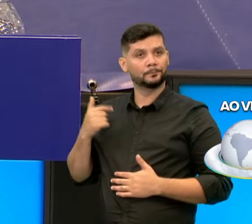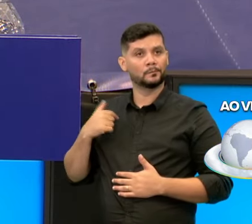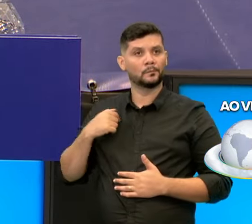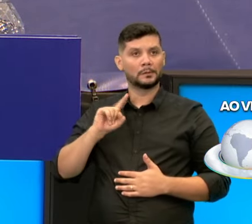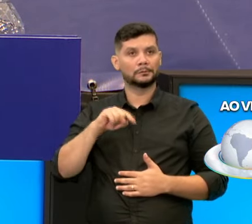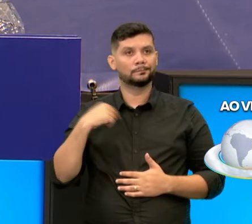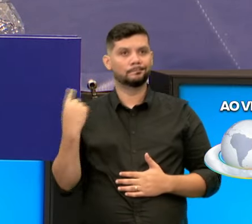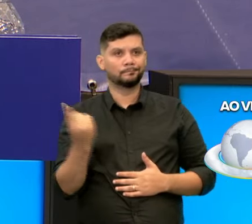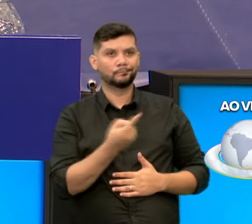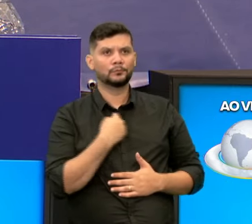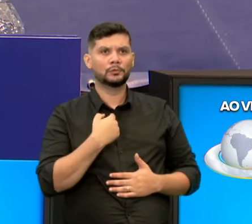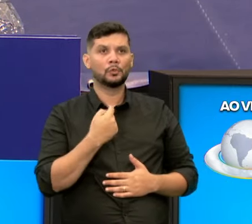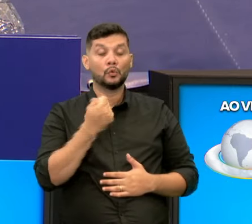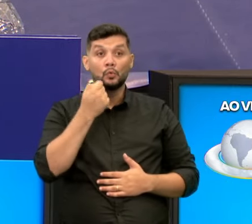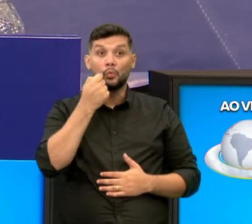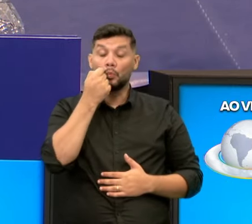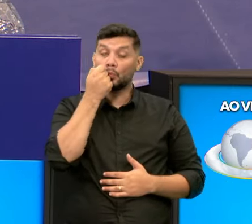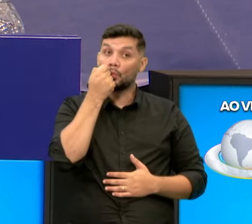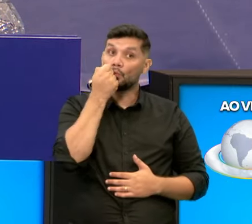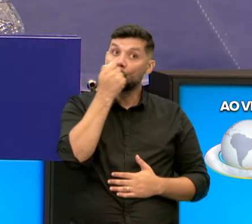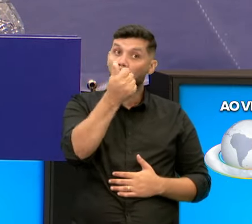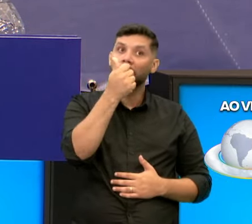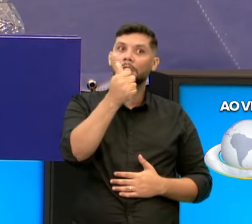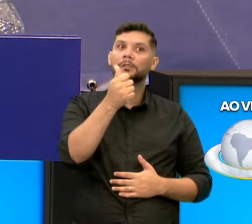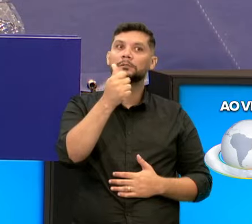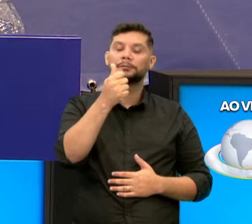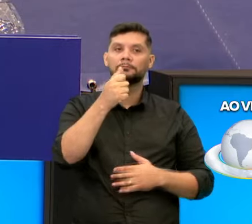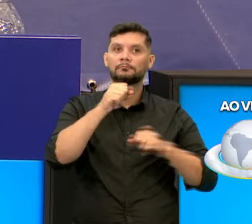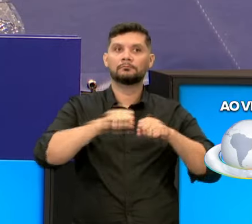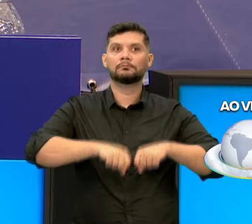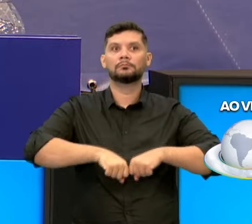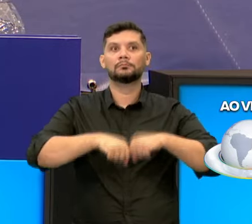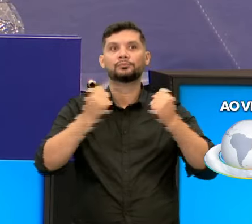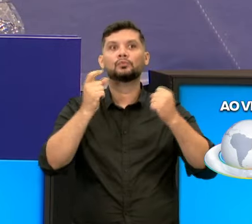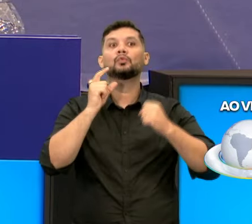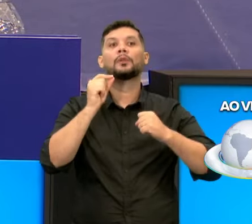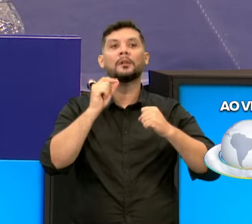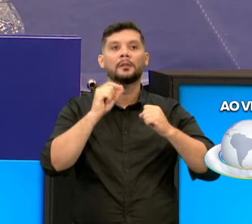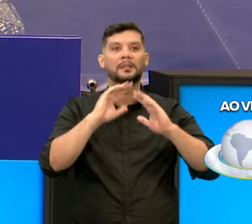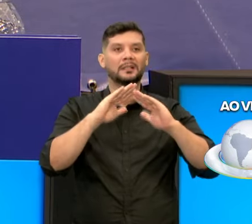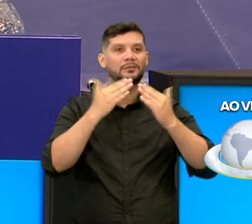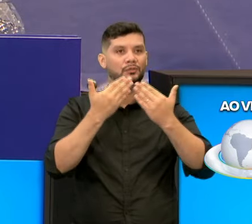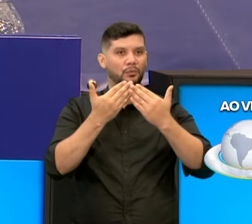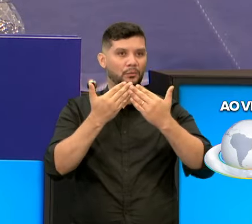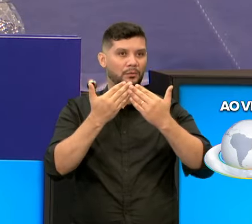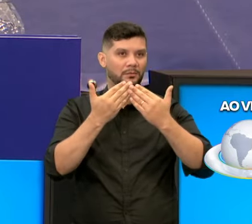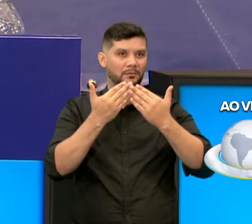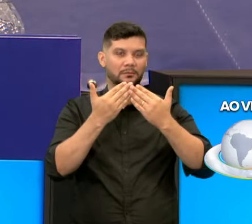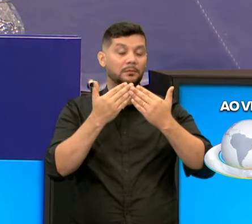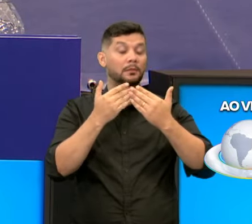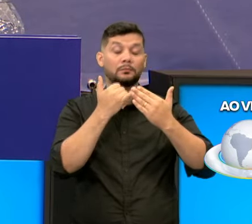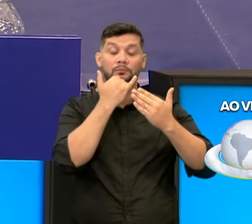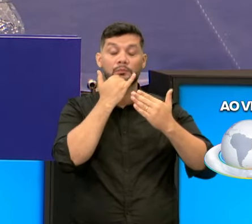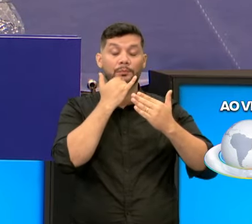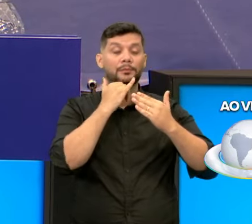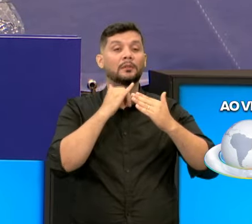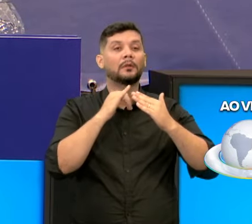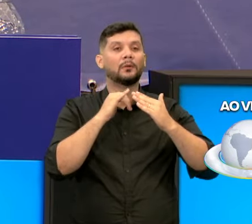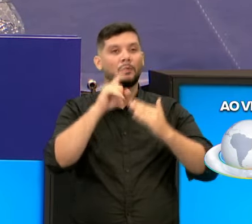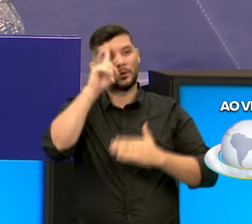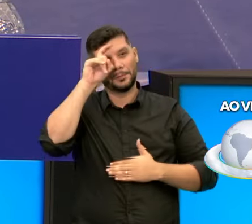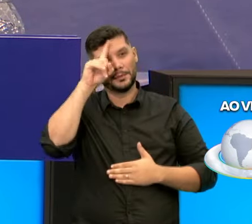uma quase tragédia quando o teto de um equipamento de saúde, frotinha da Messejana,